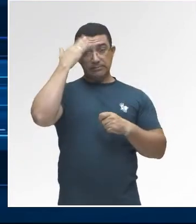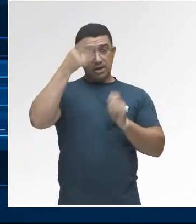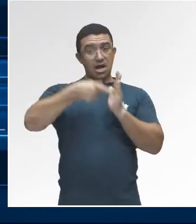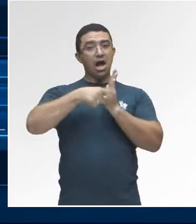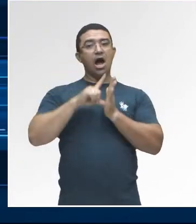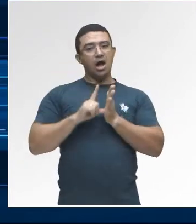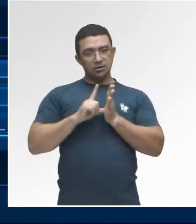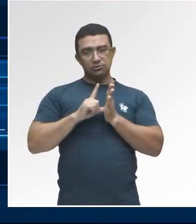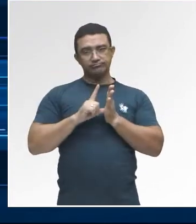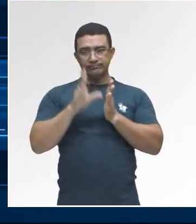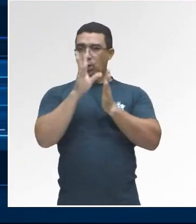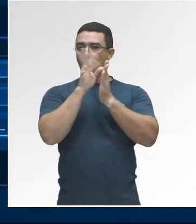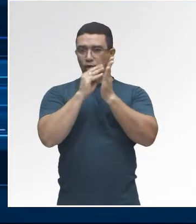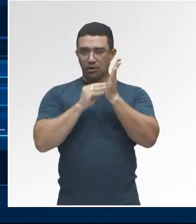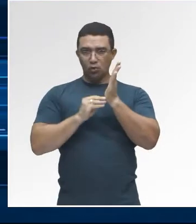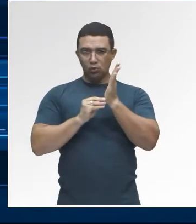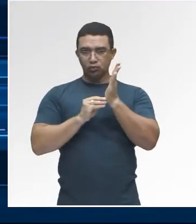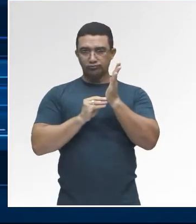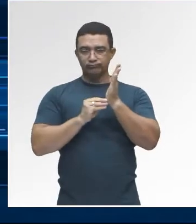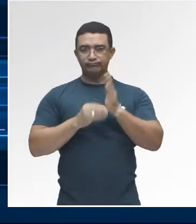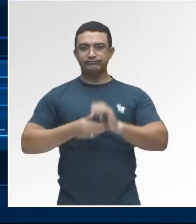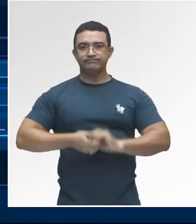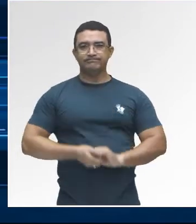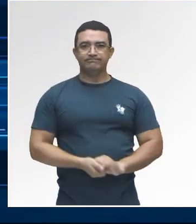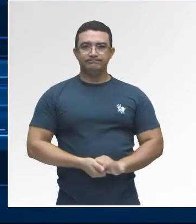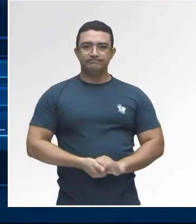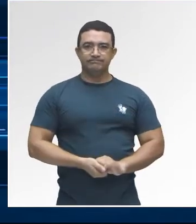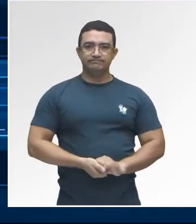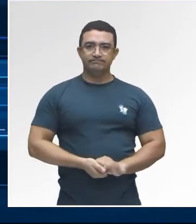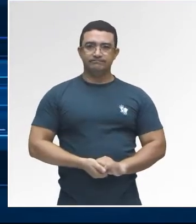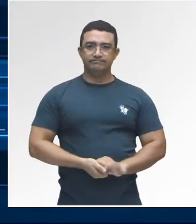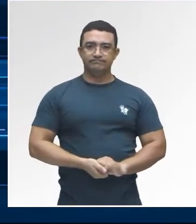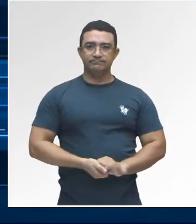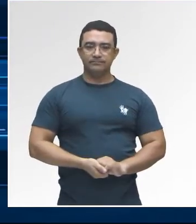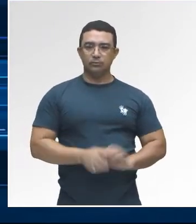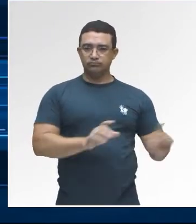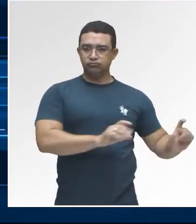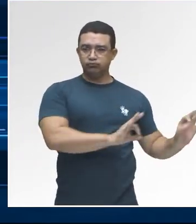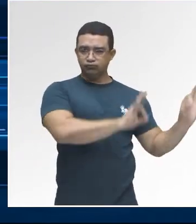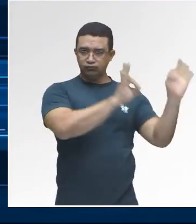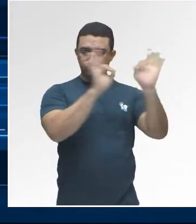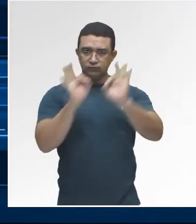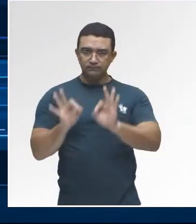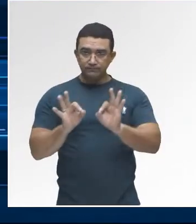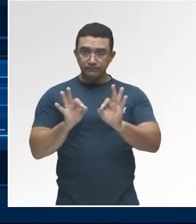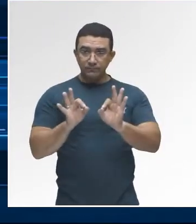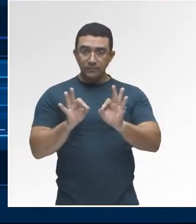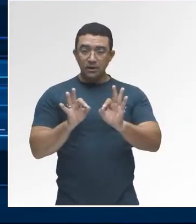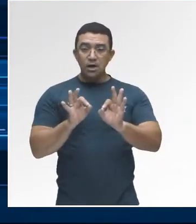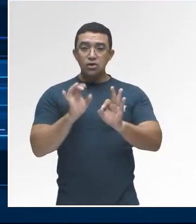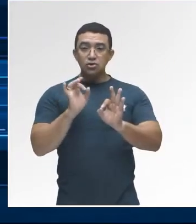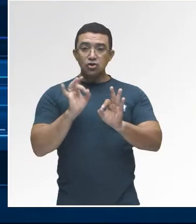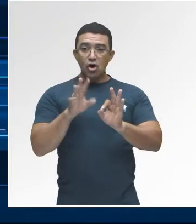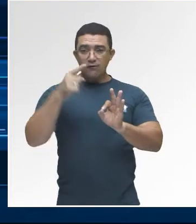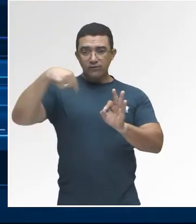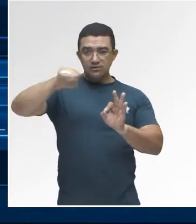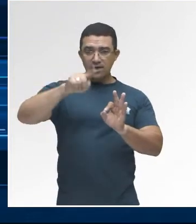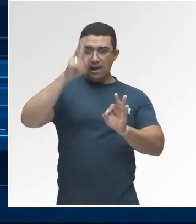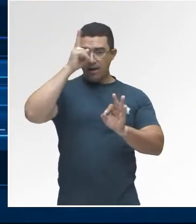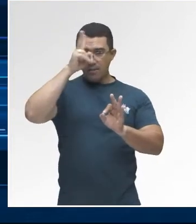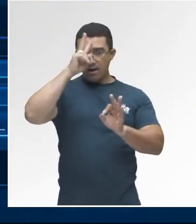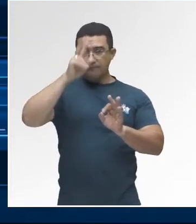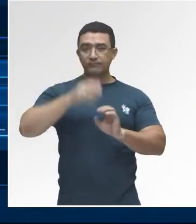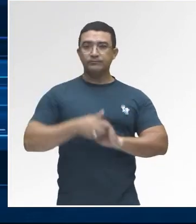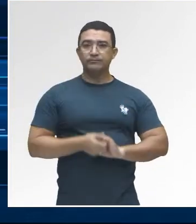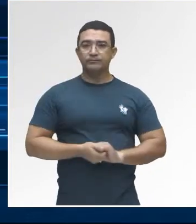também o conteúdo a ser lido. Tudo bem? Então, volte aqui comigo, vamos acompanhar rapidinho. Então, só para reforçar, people, do